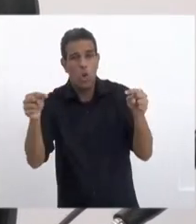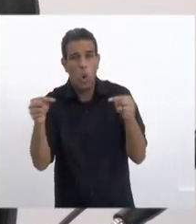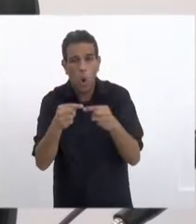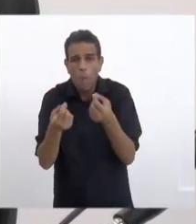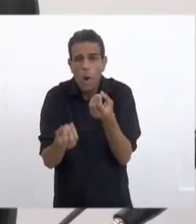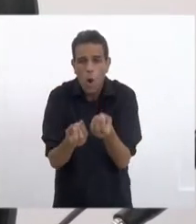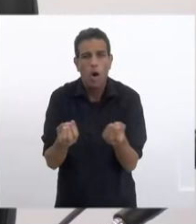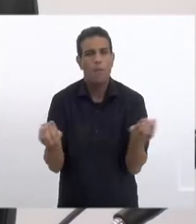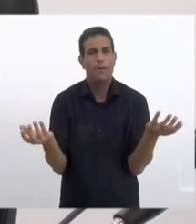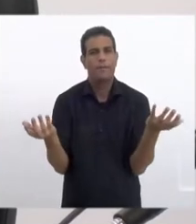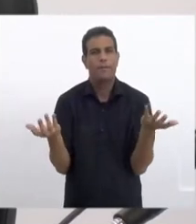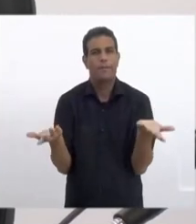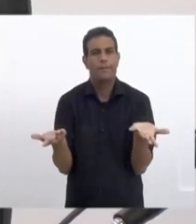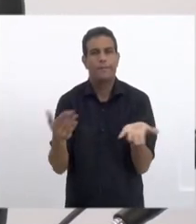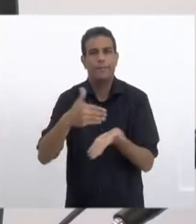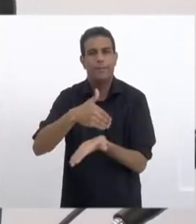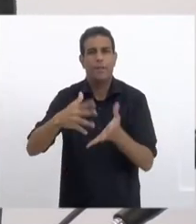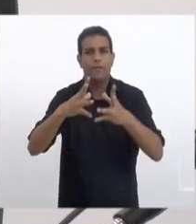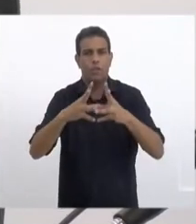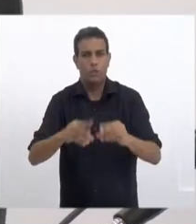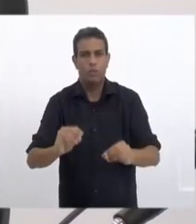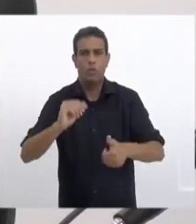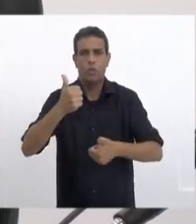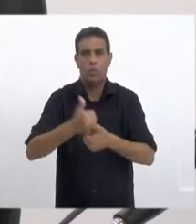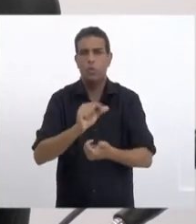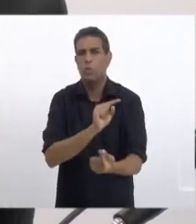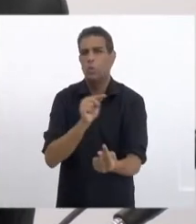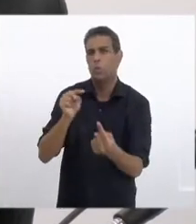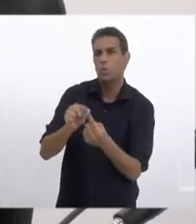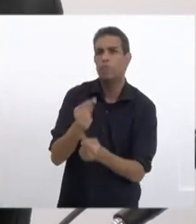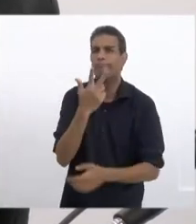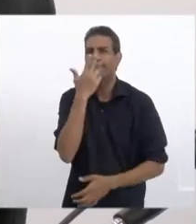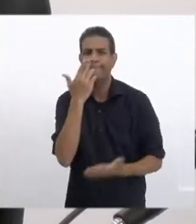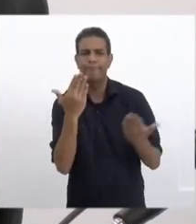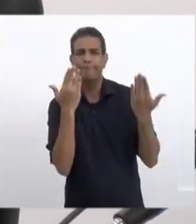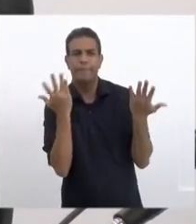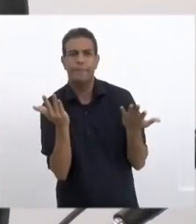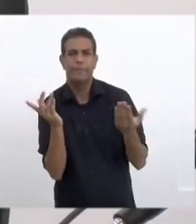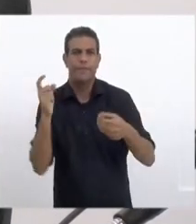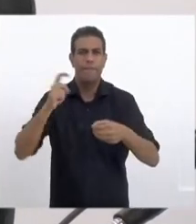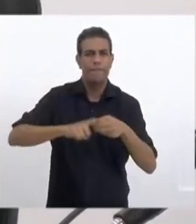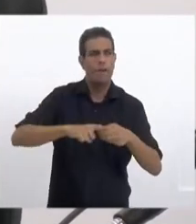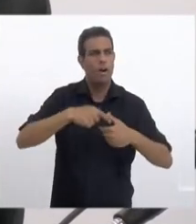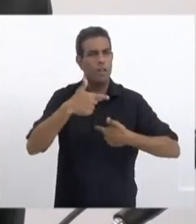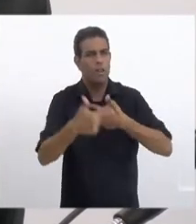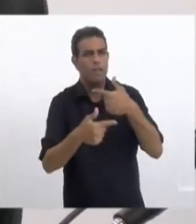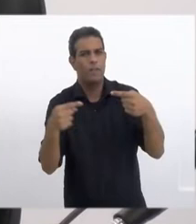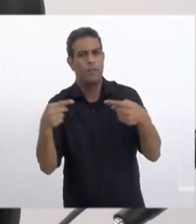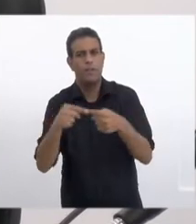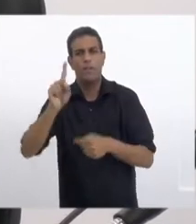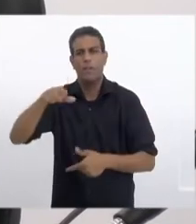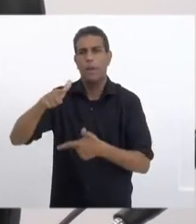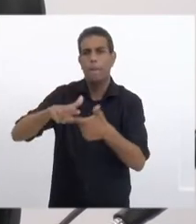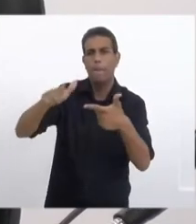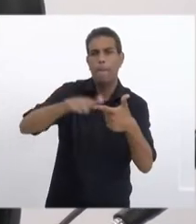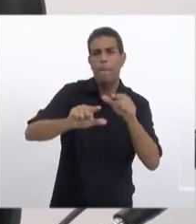foi, este ano, extinta. O que, a princípio, pode parecer um retrocesso na pauta, mas, no fundo, tem significado um avanço,